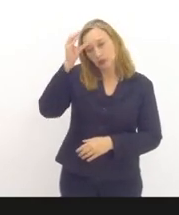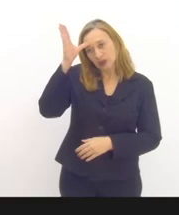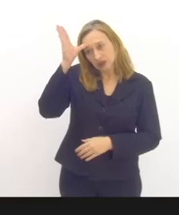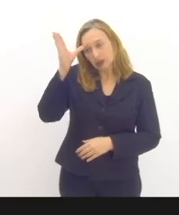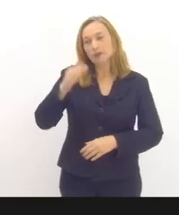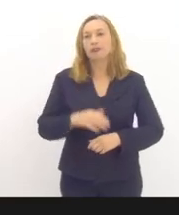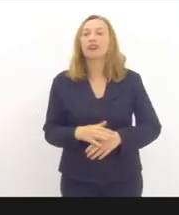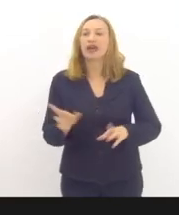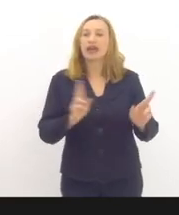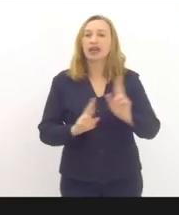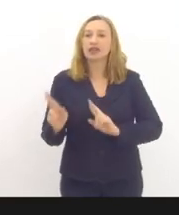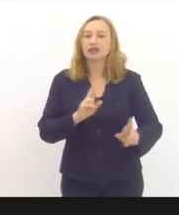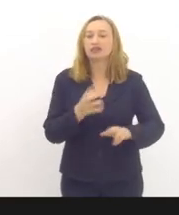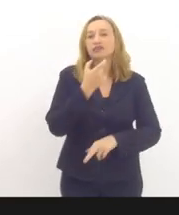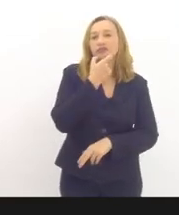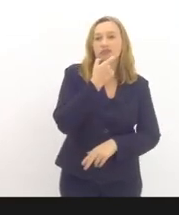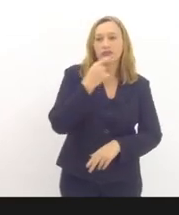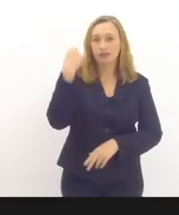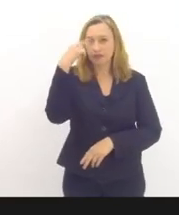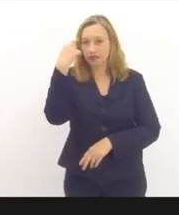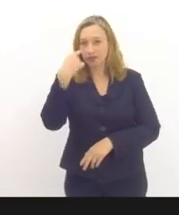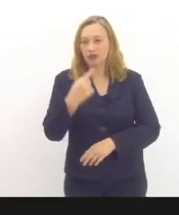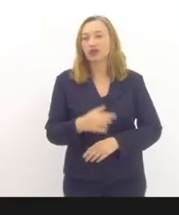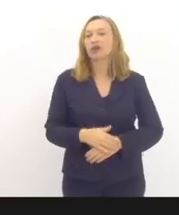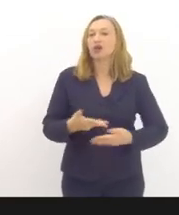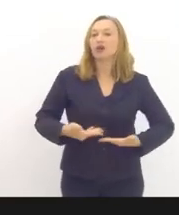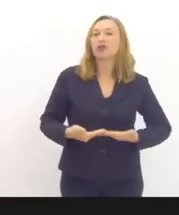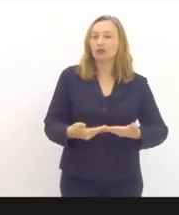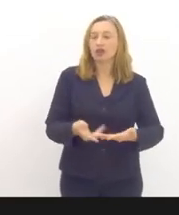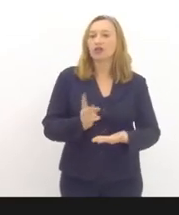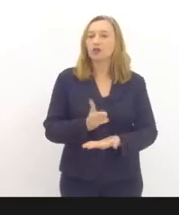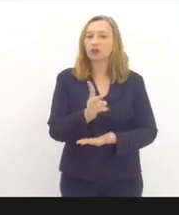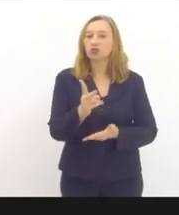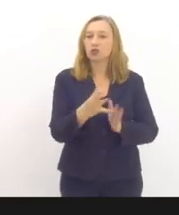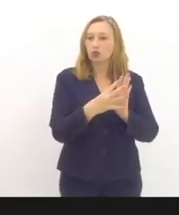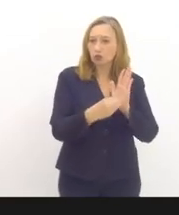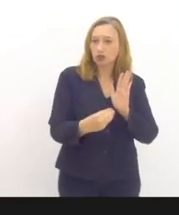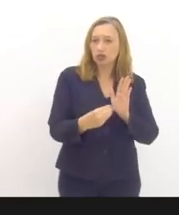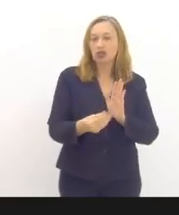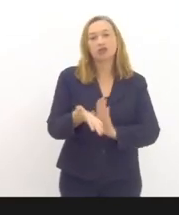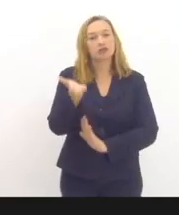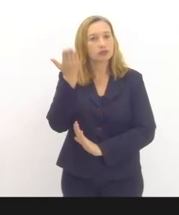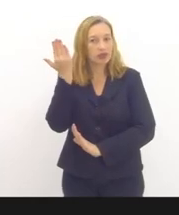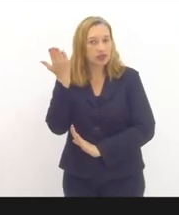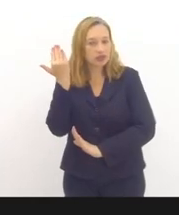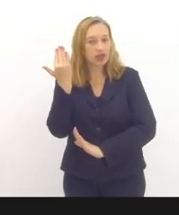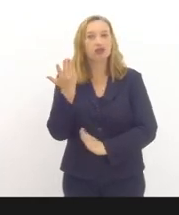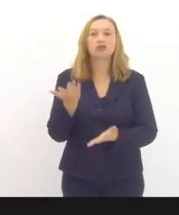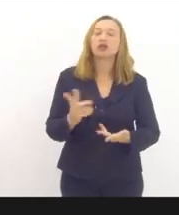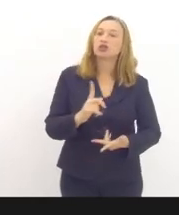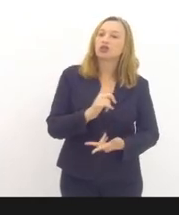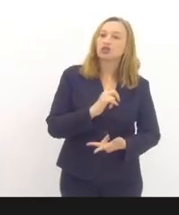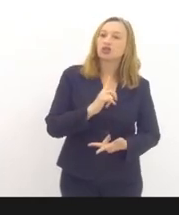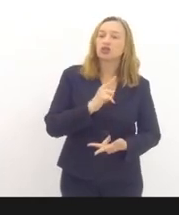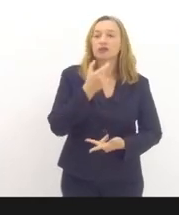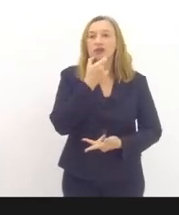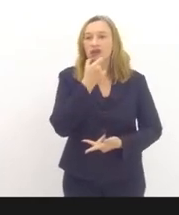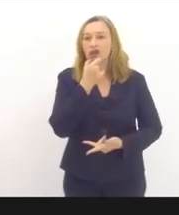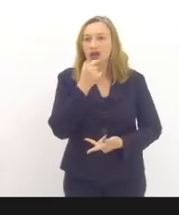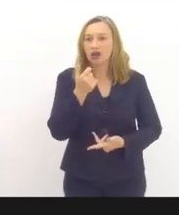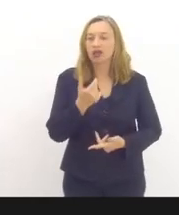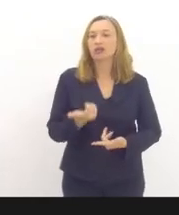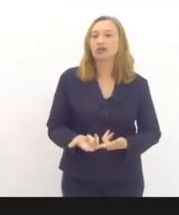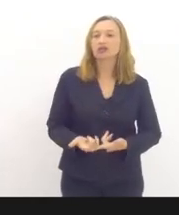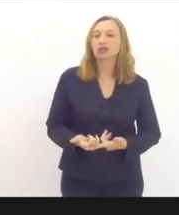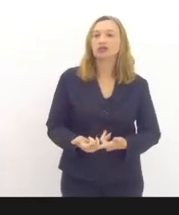relação ao inglês e ao espanhol, a gente manteve a oferta do modelo como era anteriormente. Então, tínhamos um inglês em grande